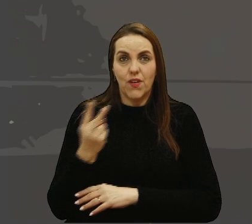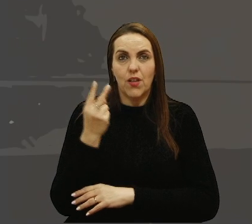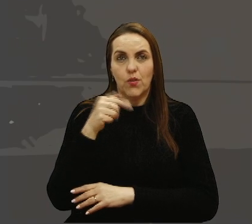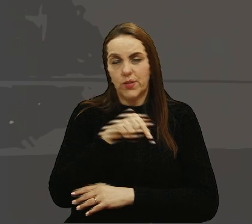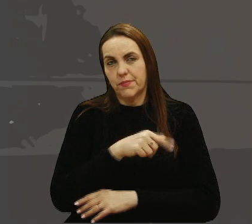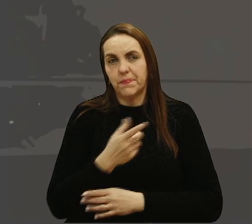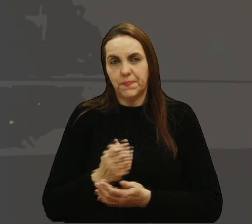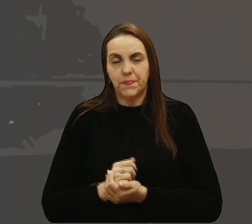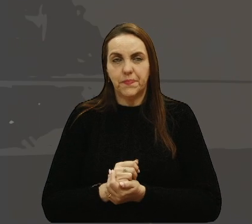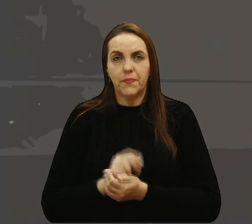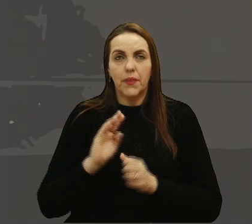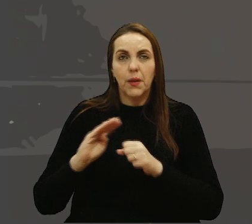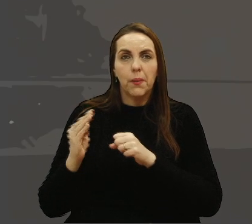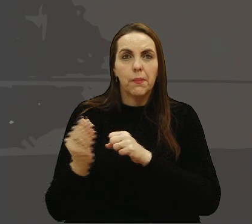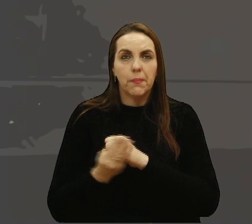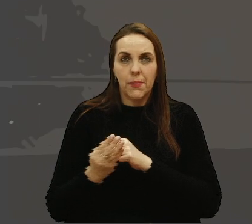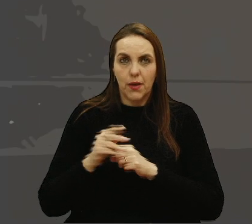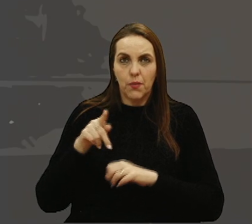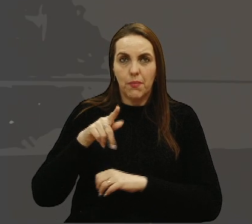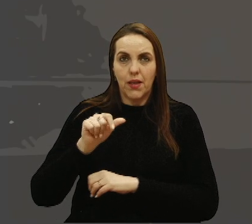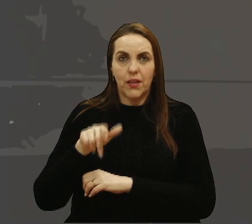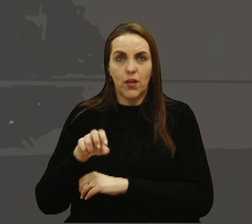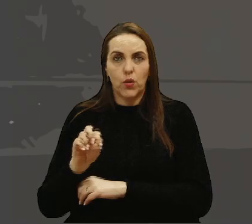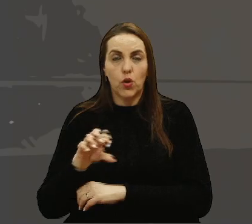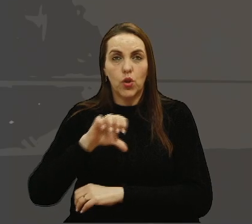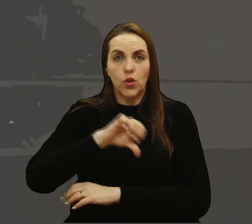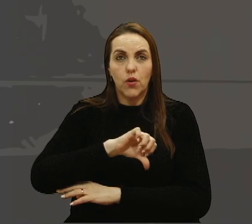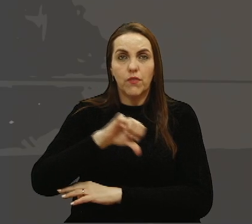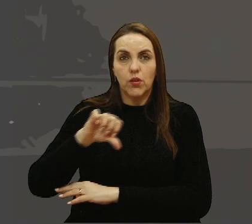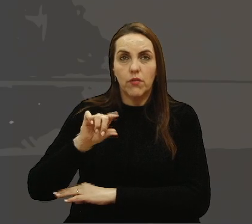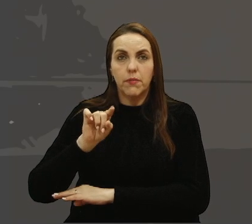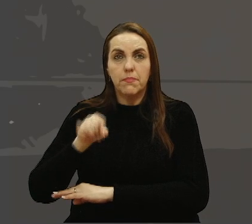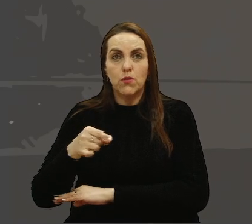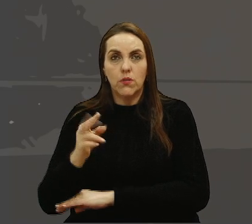Planalto, está aí previsto aí 99 mil reais.